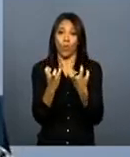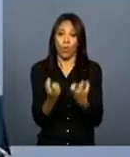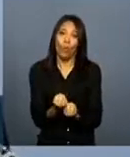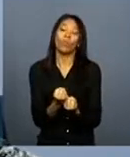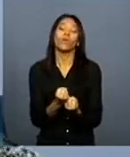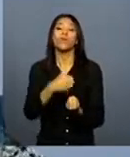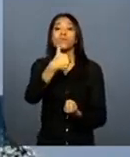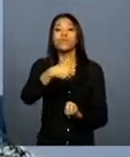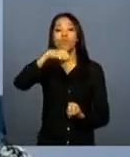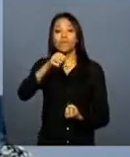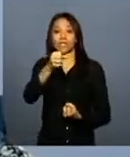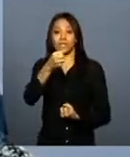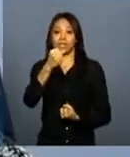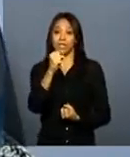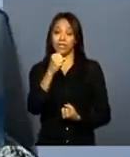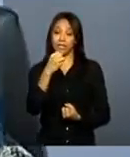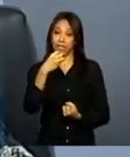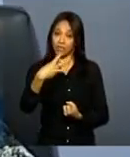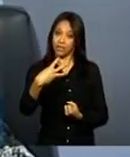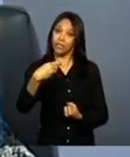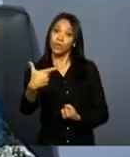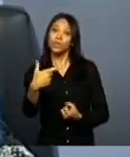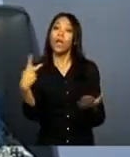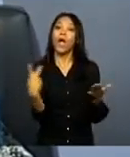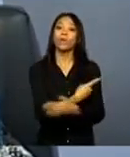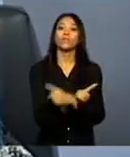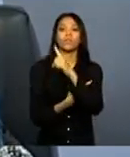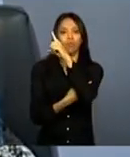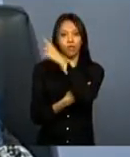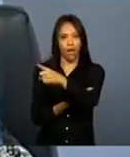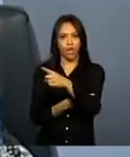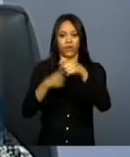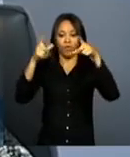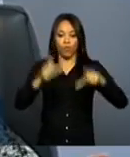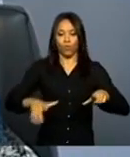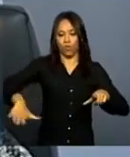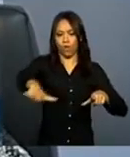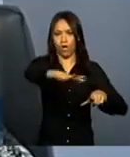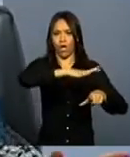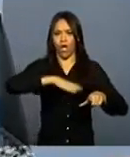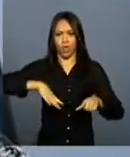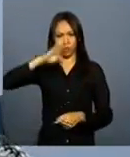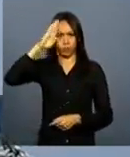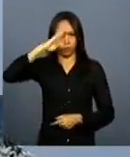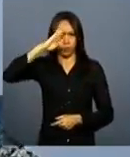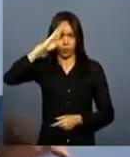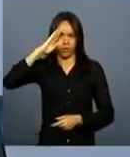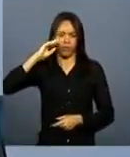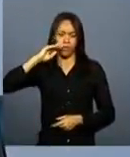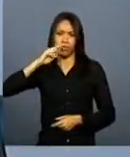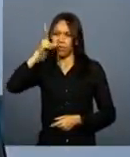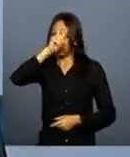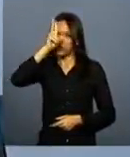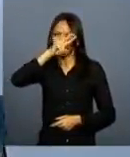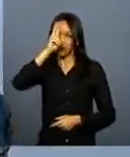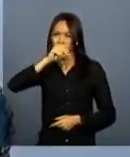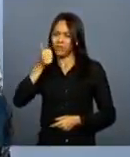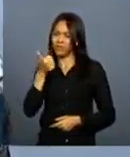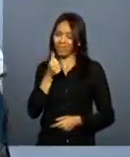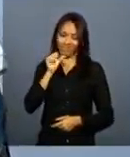1932, que é a história dos campos de concentração no Ceará, que é uma história terrível, pouca gente conhece.